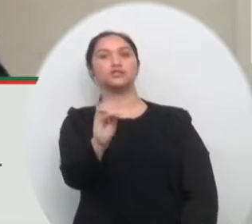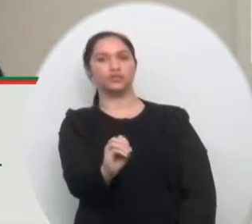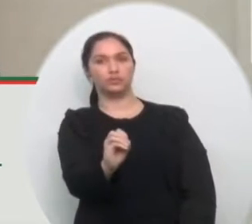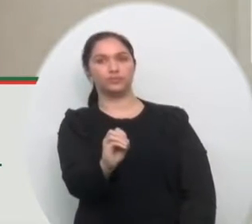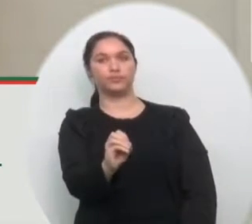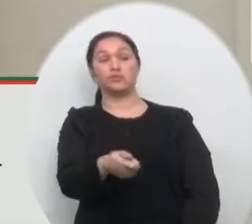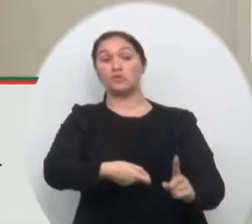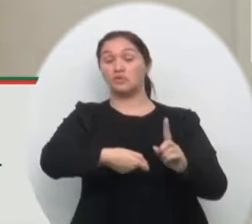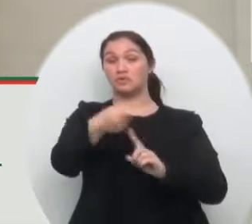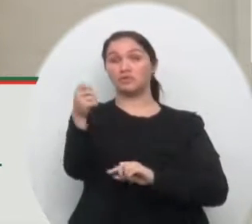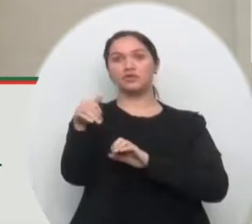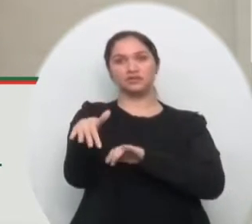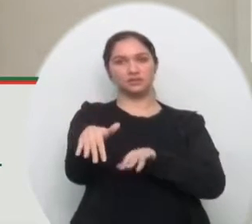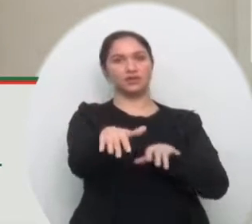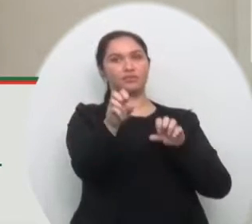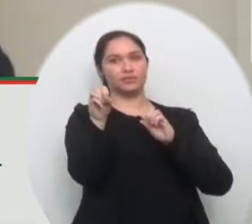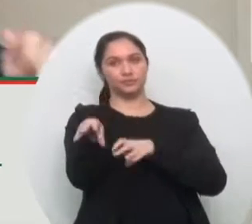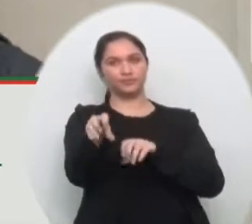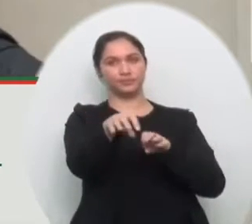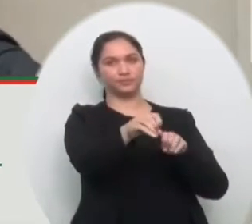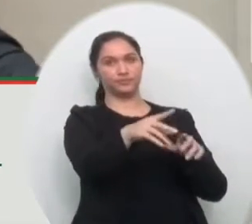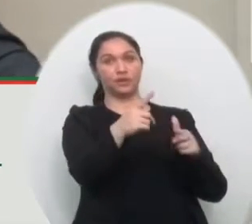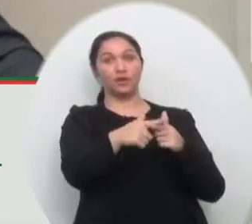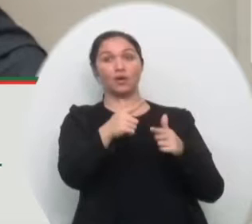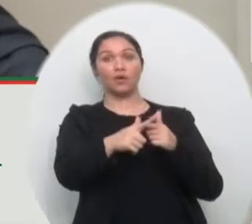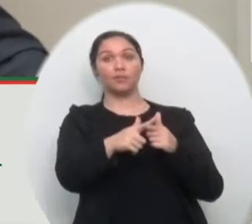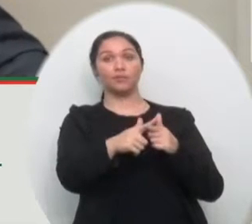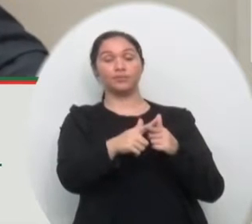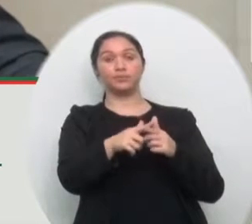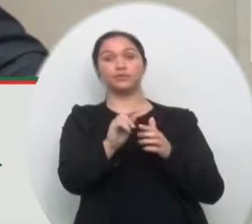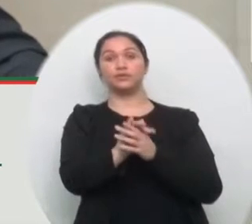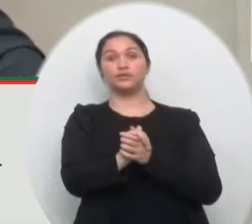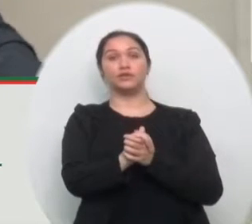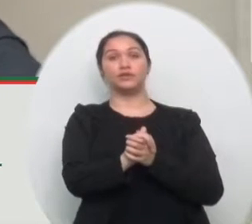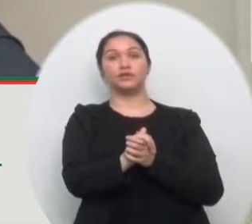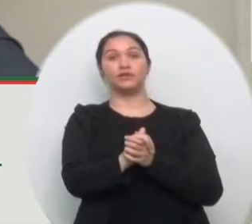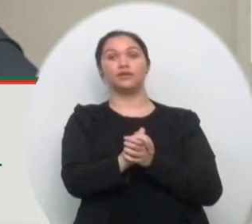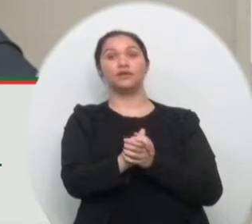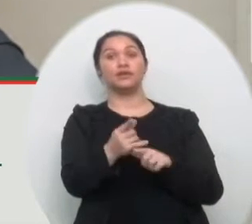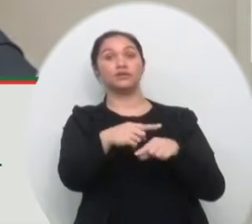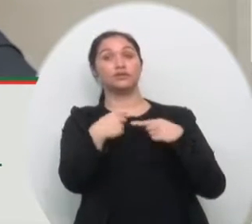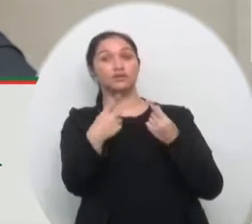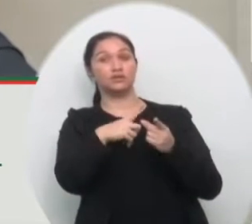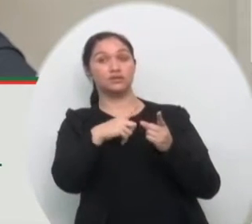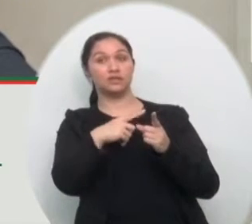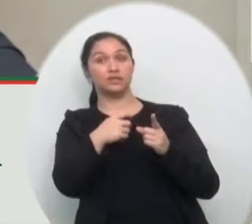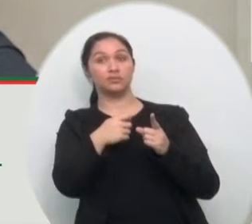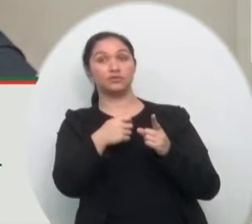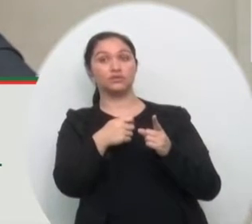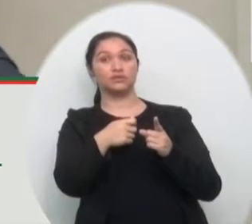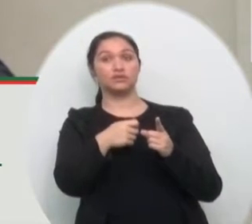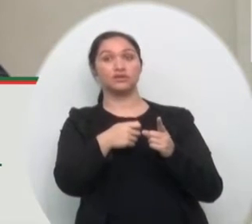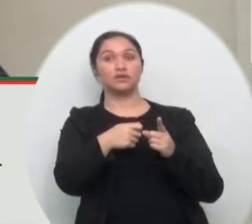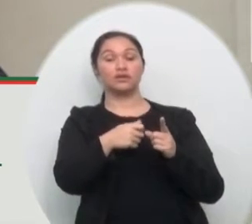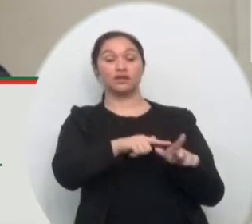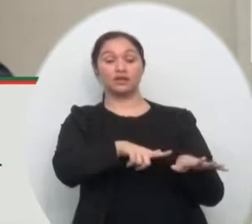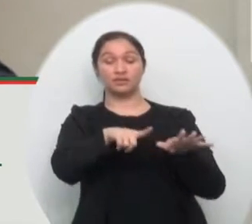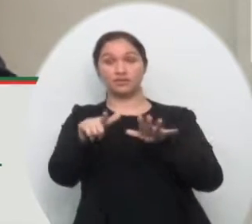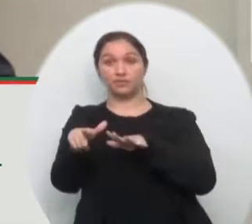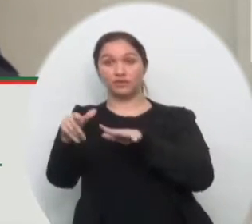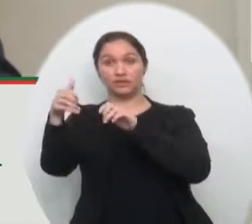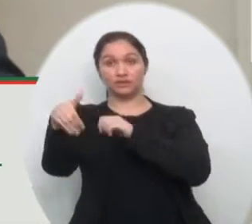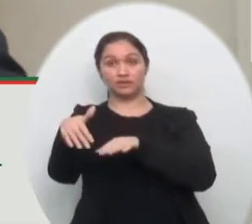a Organização Mundial da Saúde trata do setembro amarelo, a semana que cumpriu o 10 de setembro, que é justamente a semana